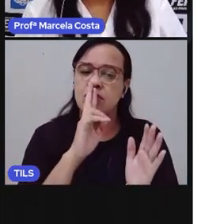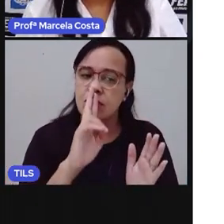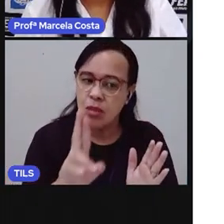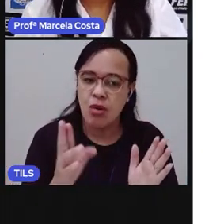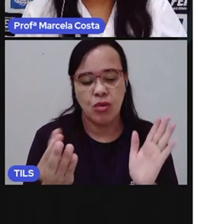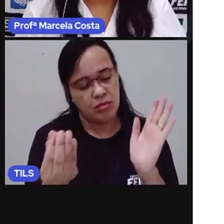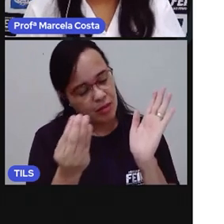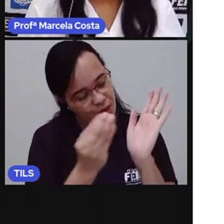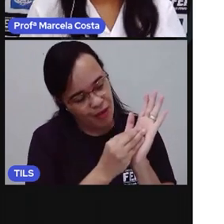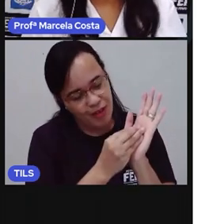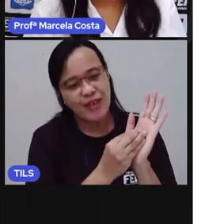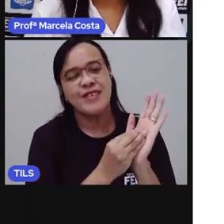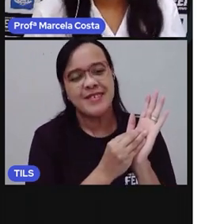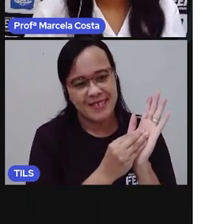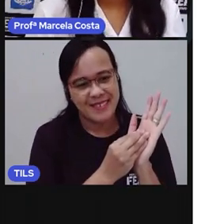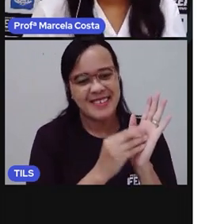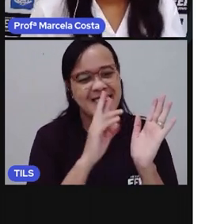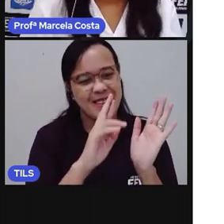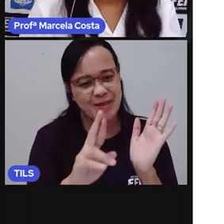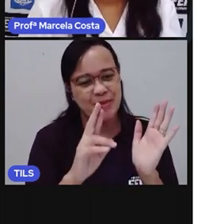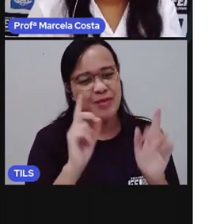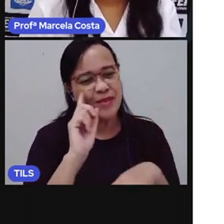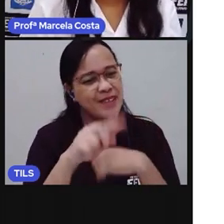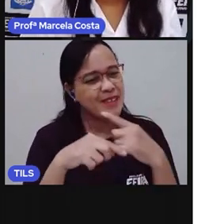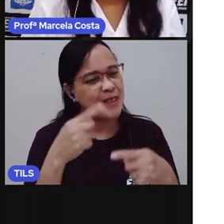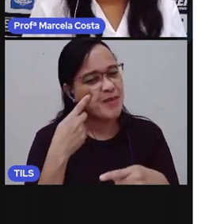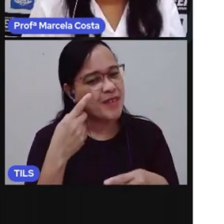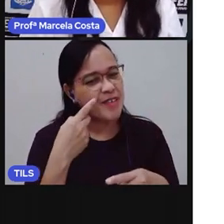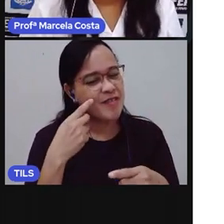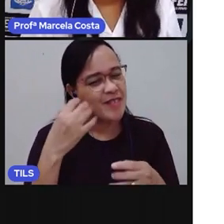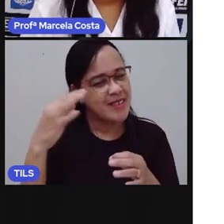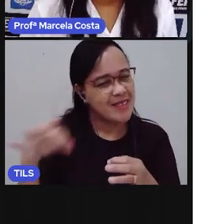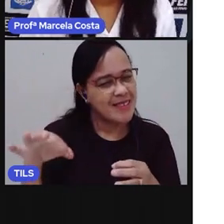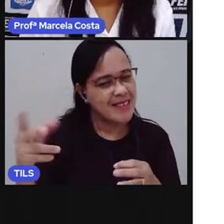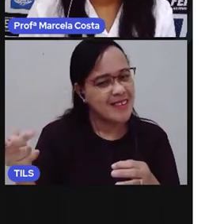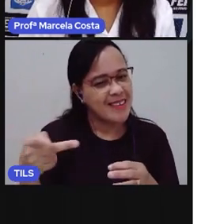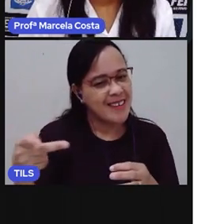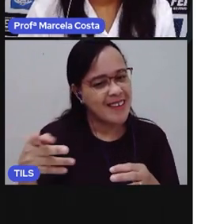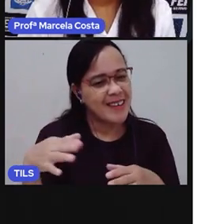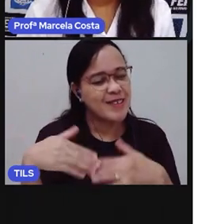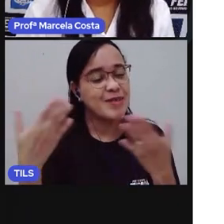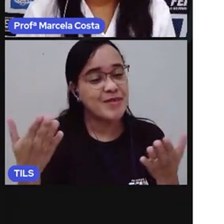mim que daí eu vou dizer se tá certo ou se errou